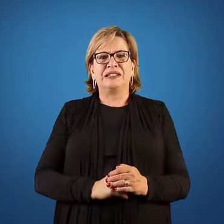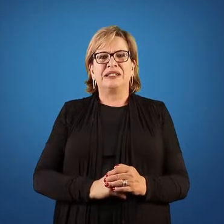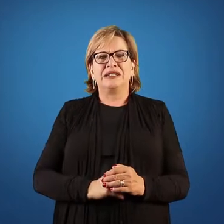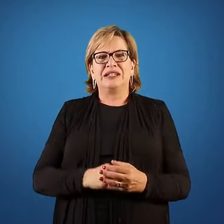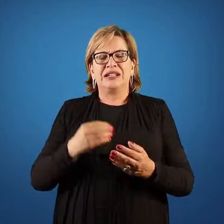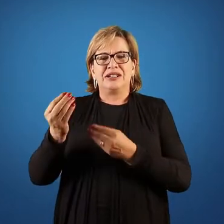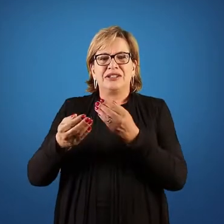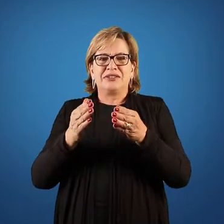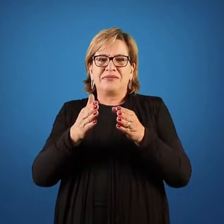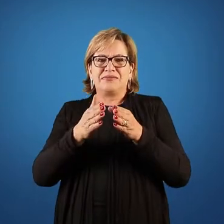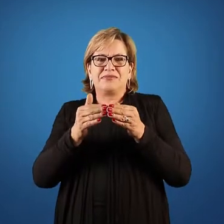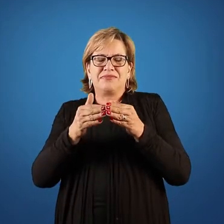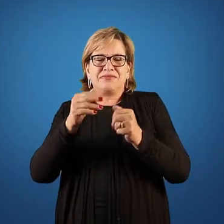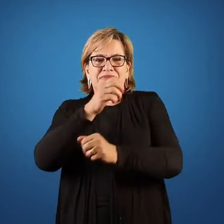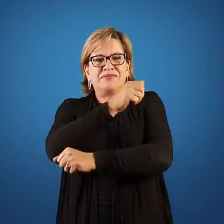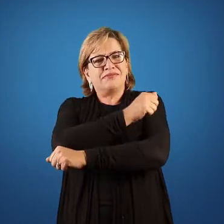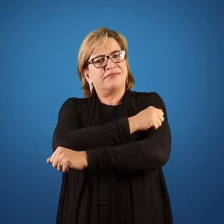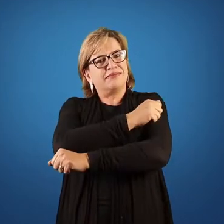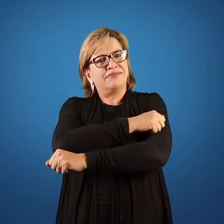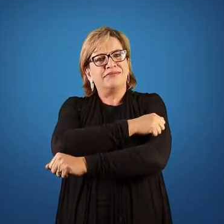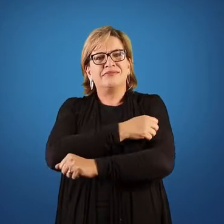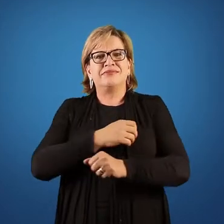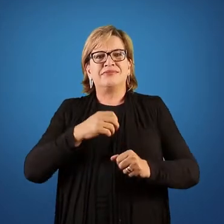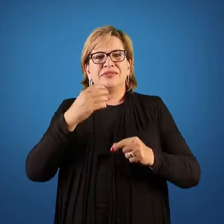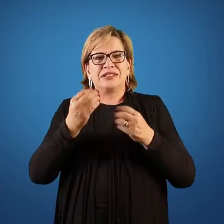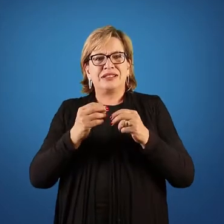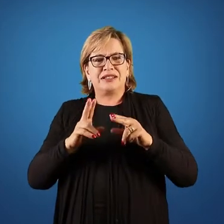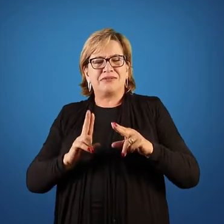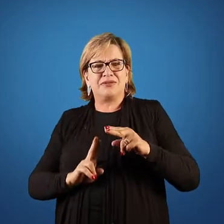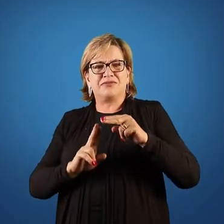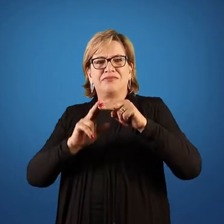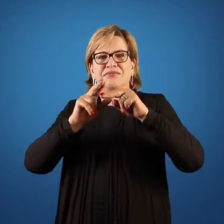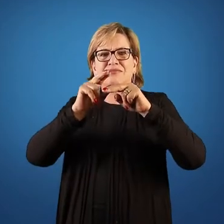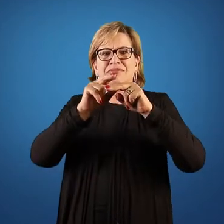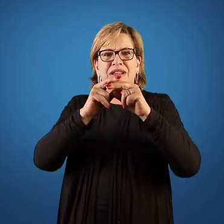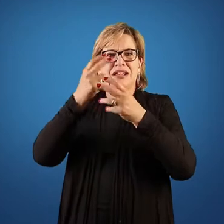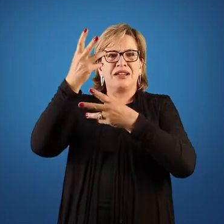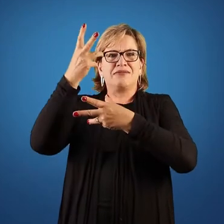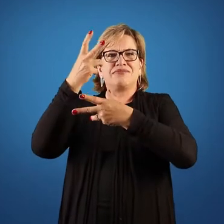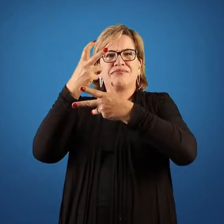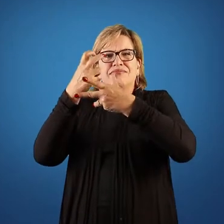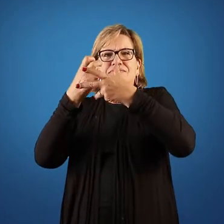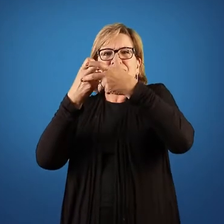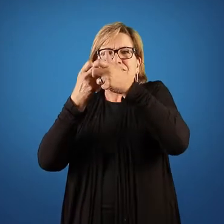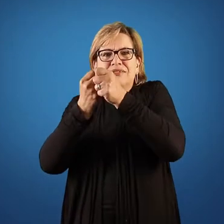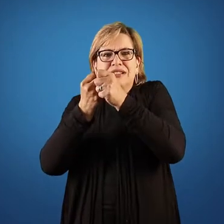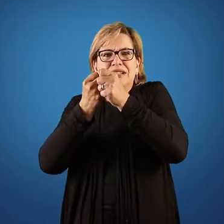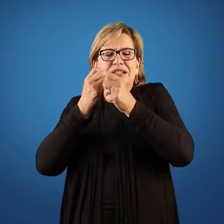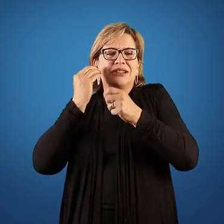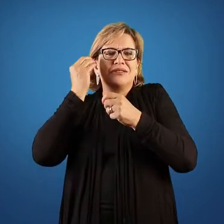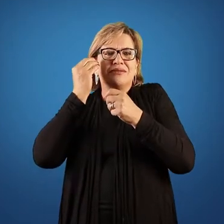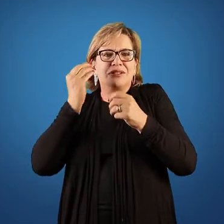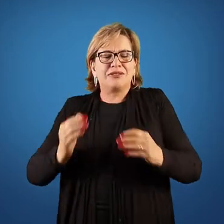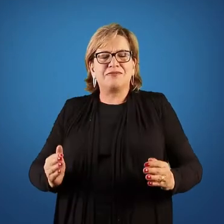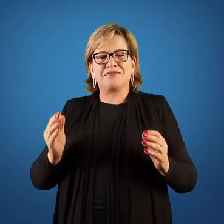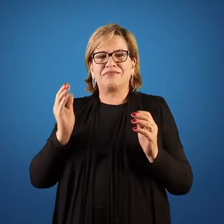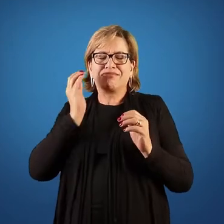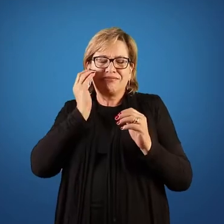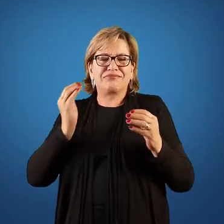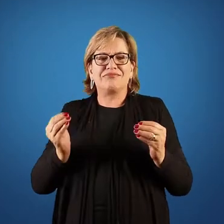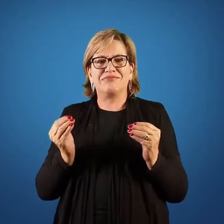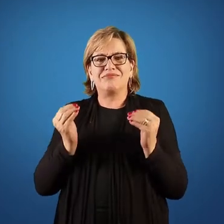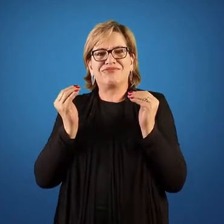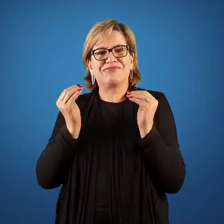nós vamos pedir ao aluno que se pendure no tecido e tente erguer o seu quadril